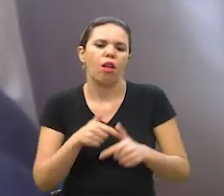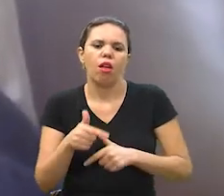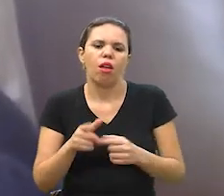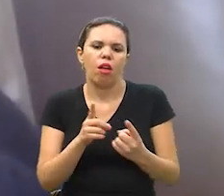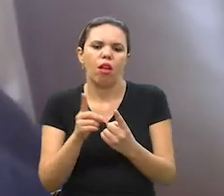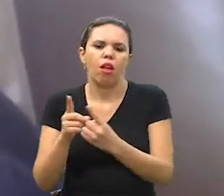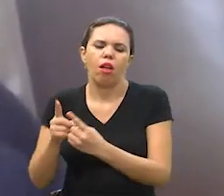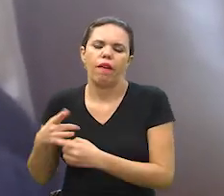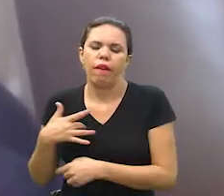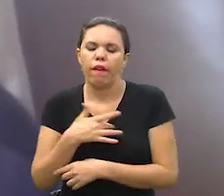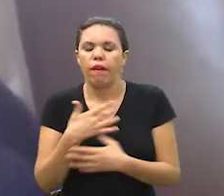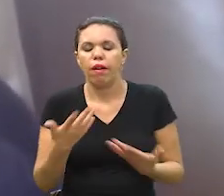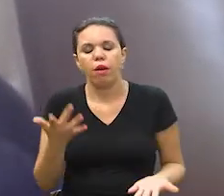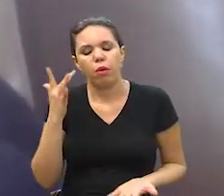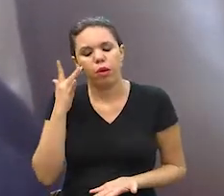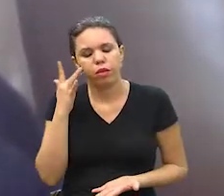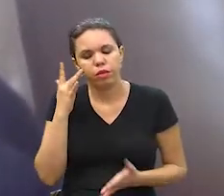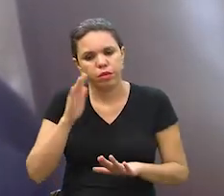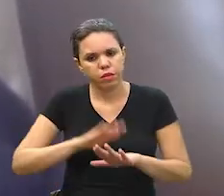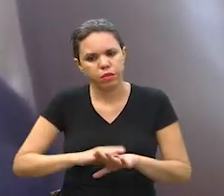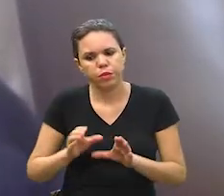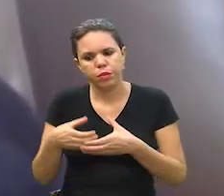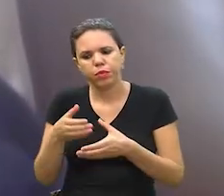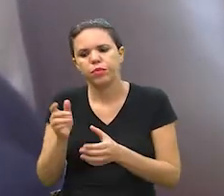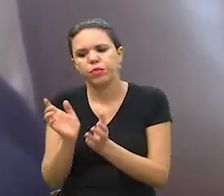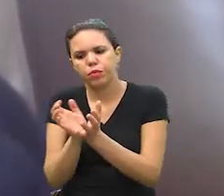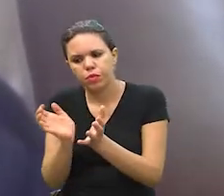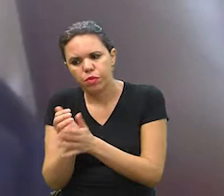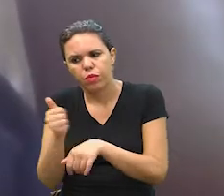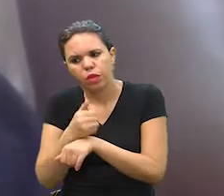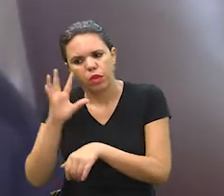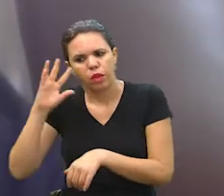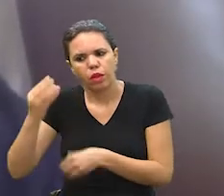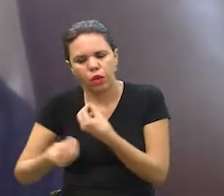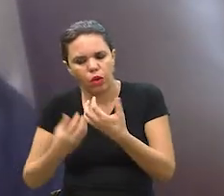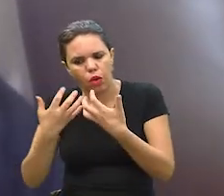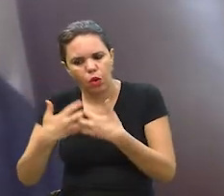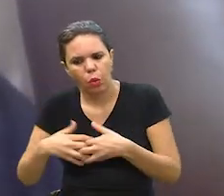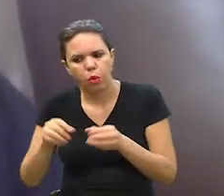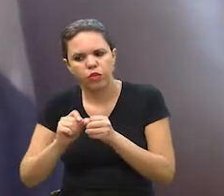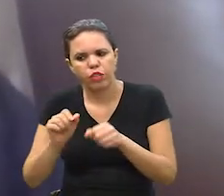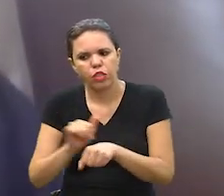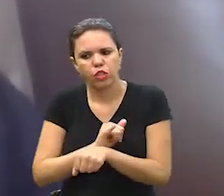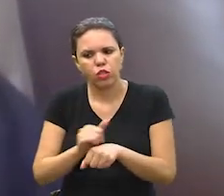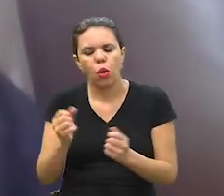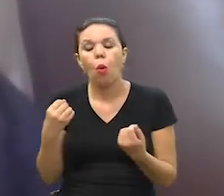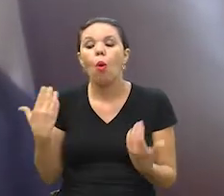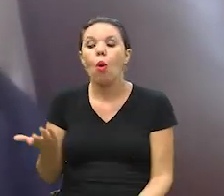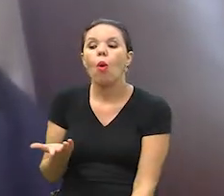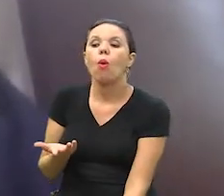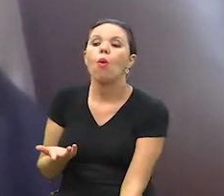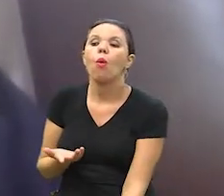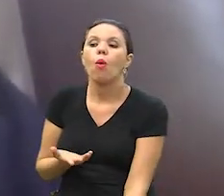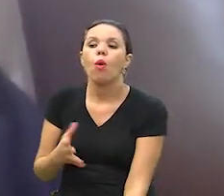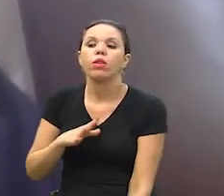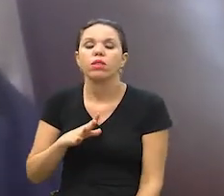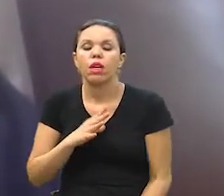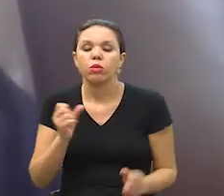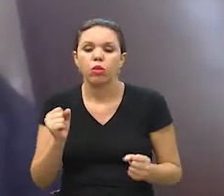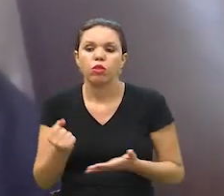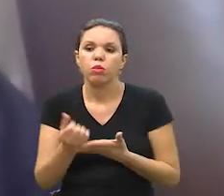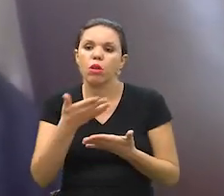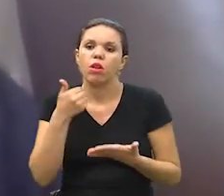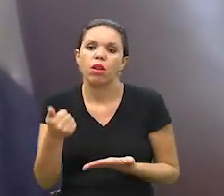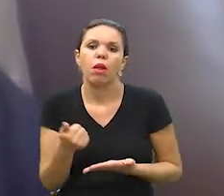saúde. Então, eu acho que, de um lado, o comitê vai tentar entender, de ver o que pode fazer, qual é a força que a cidade tem,